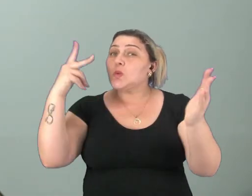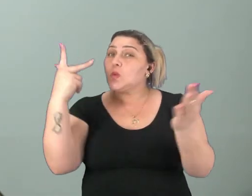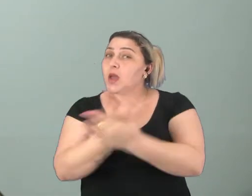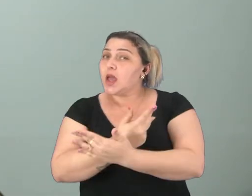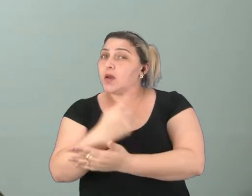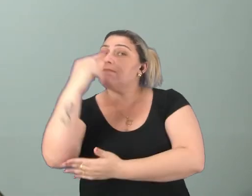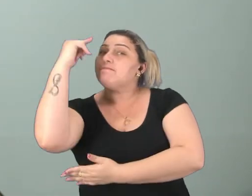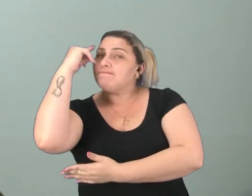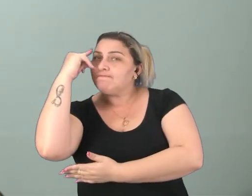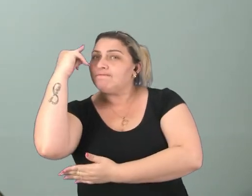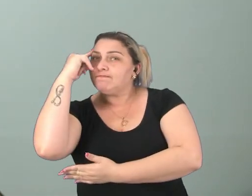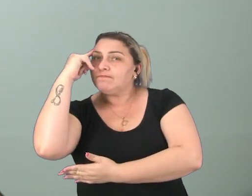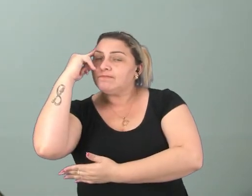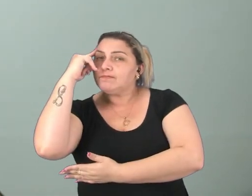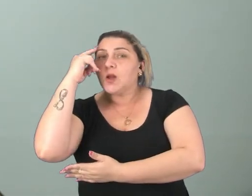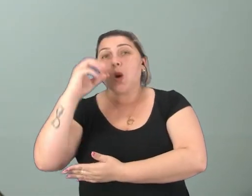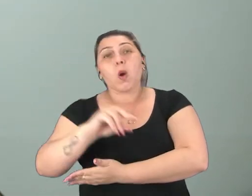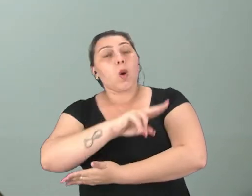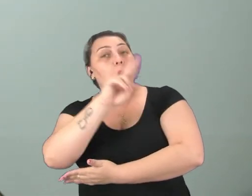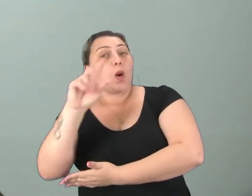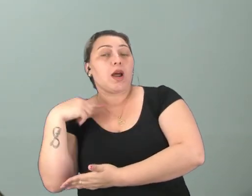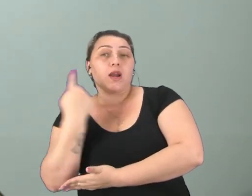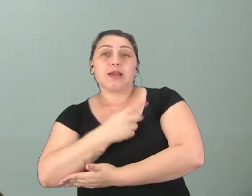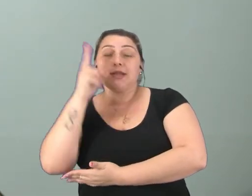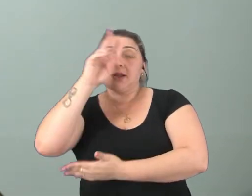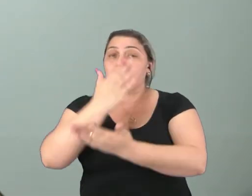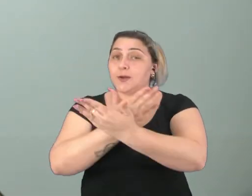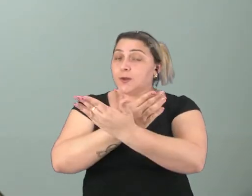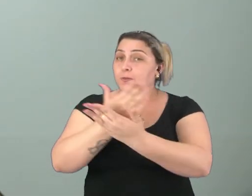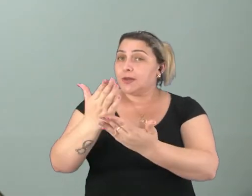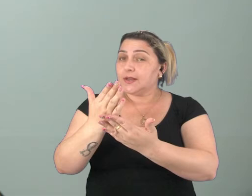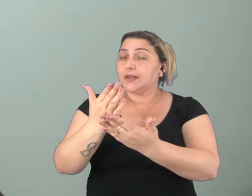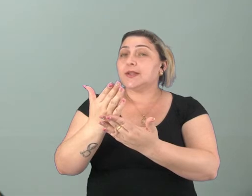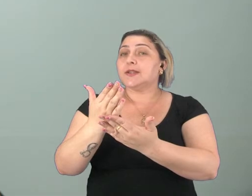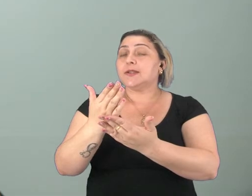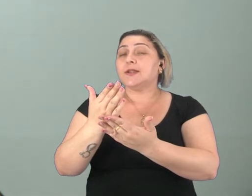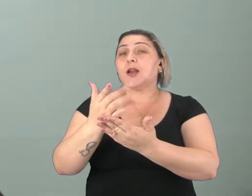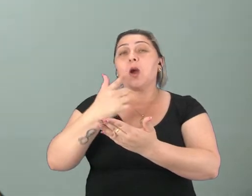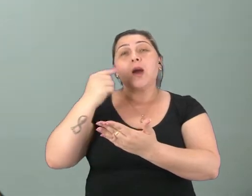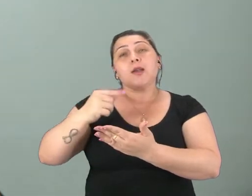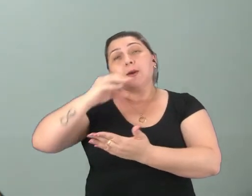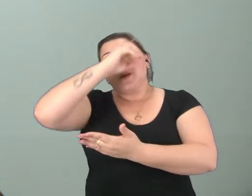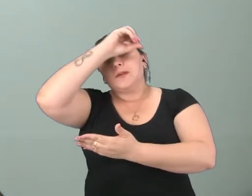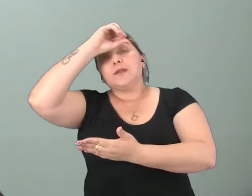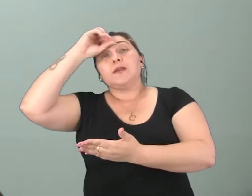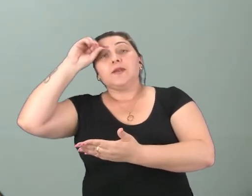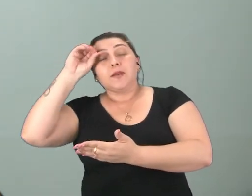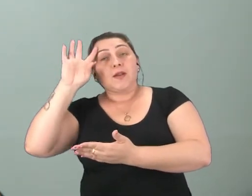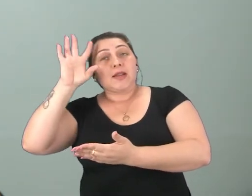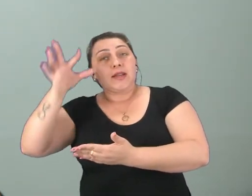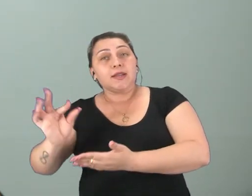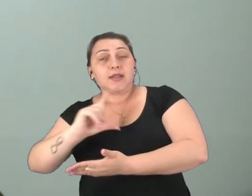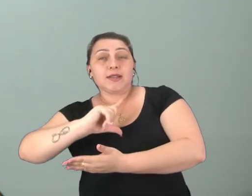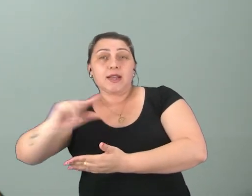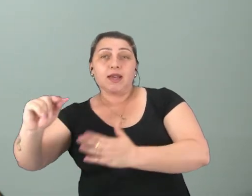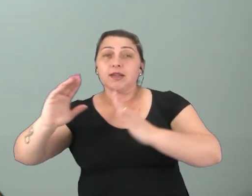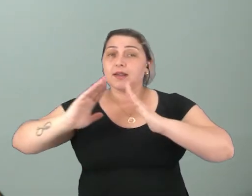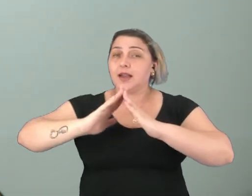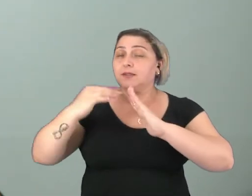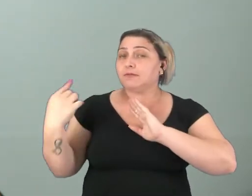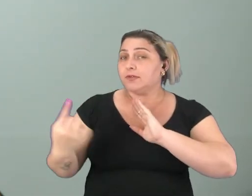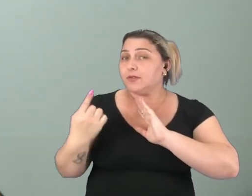ele imaginou? Ou será que a nossa história começa quando um ratinho inocente decide sair de sua